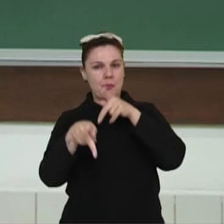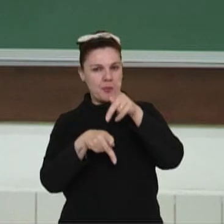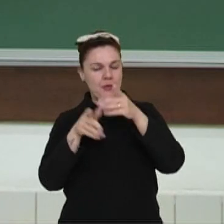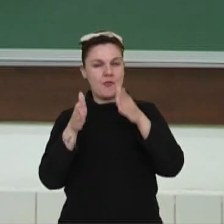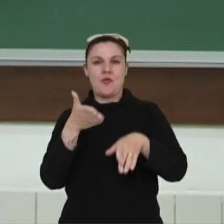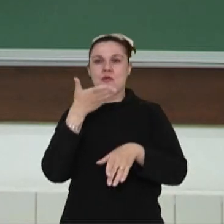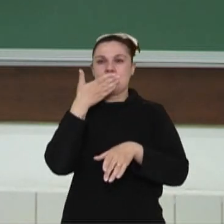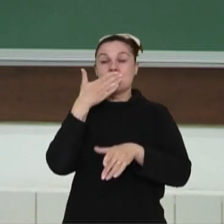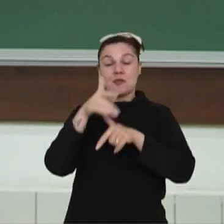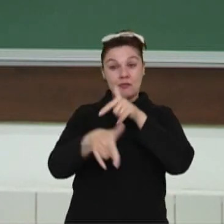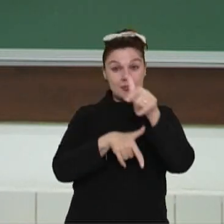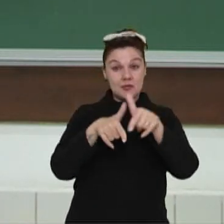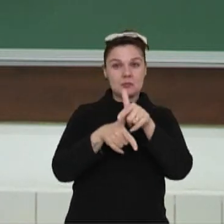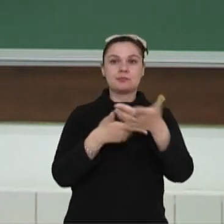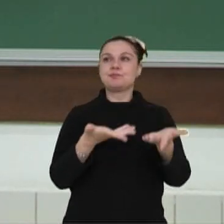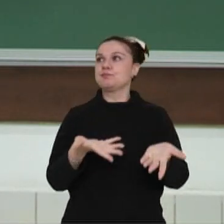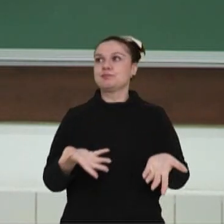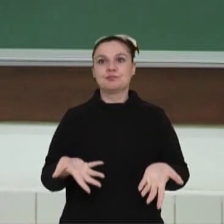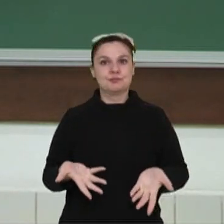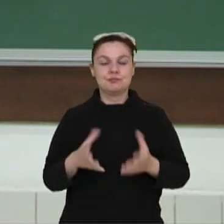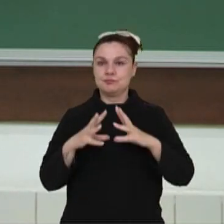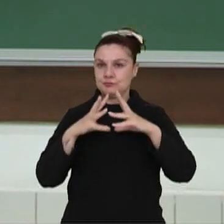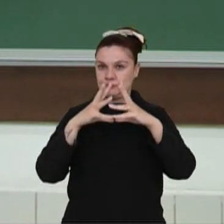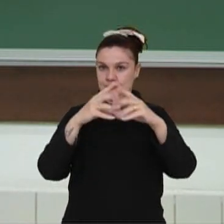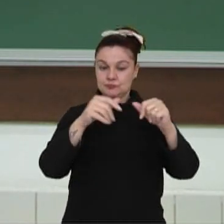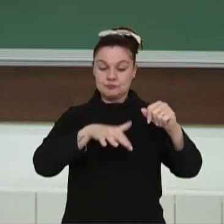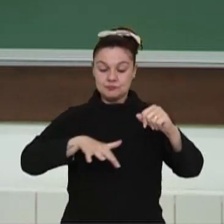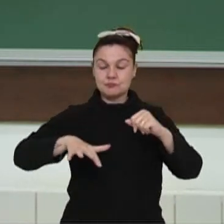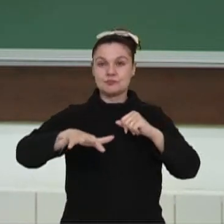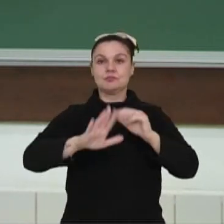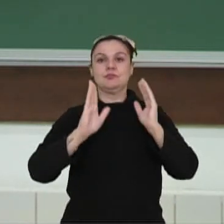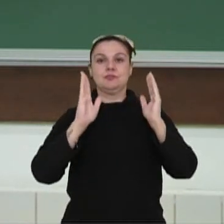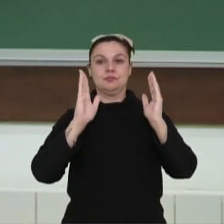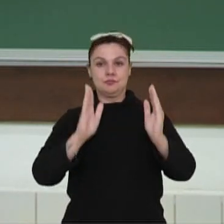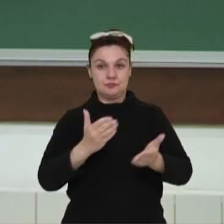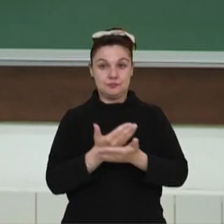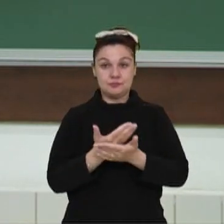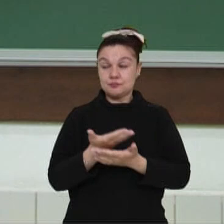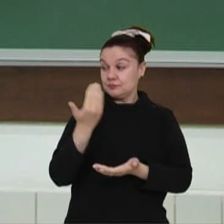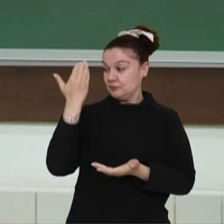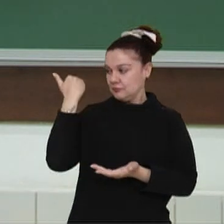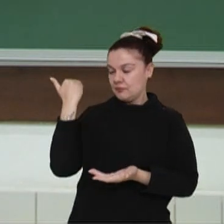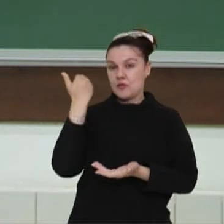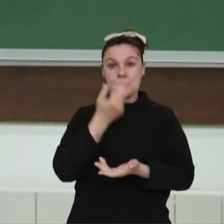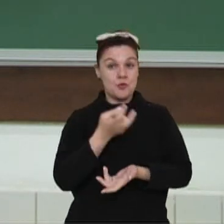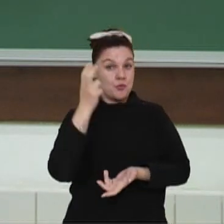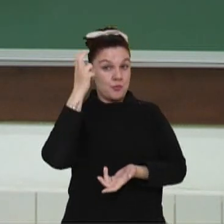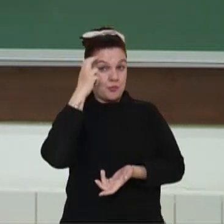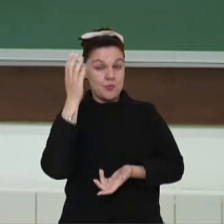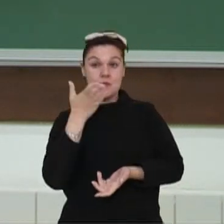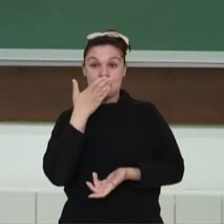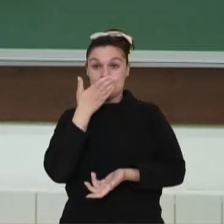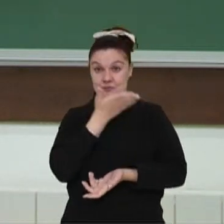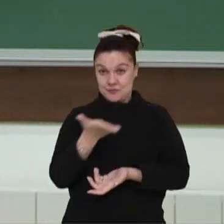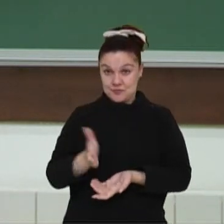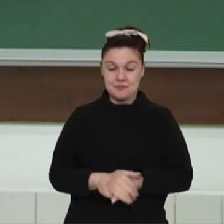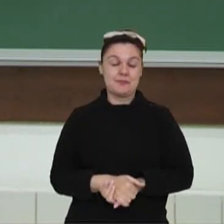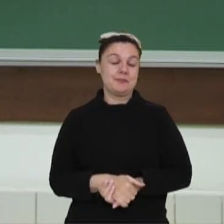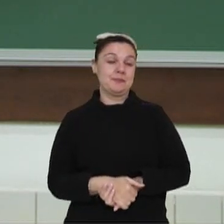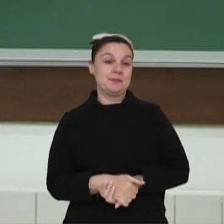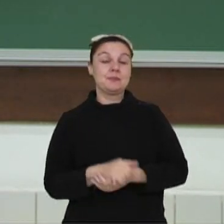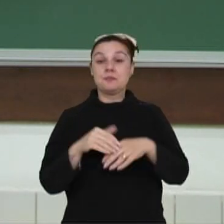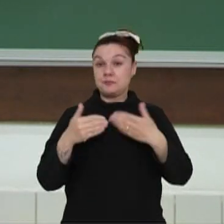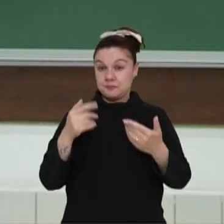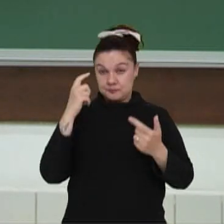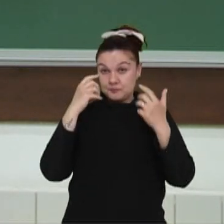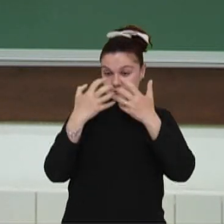indígenas trabalham também em todas as áreas, como a gente já viu na aula de matriz cultural indígena. Então, pensando mais ou